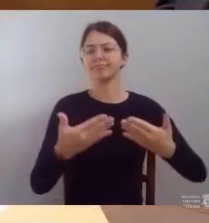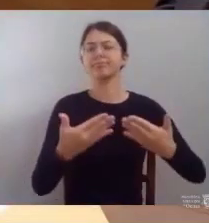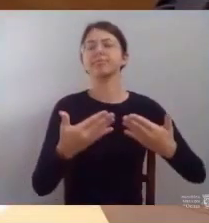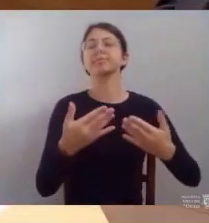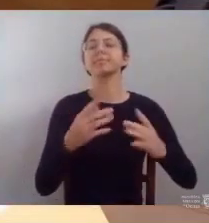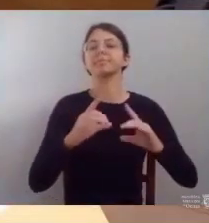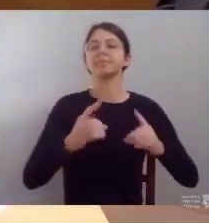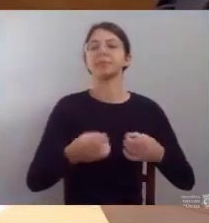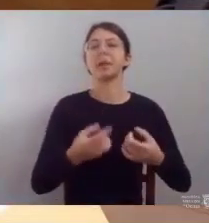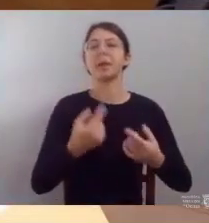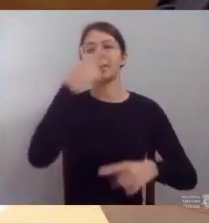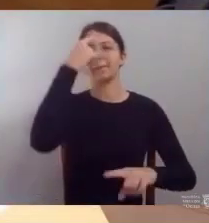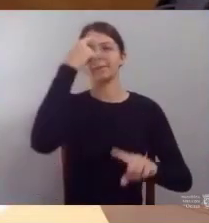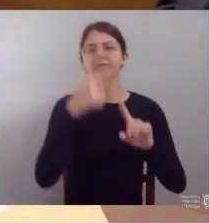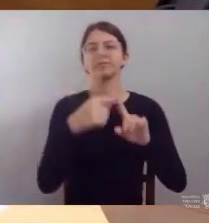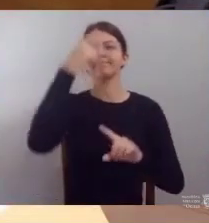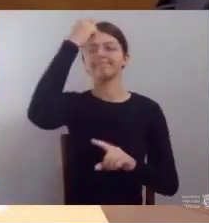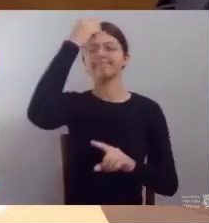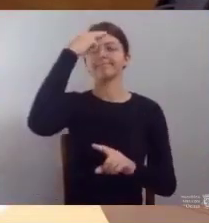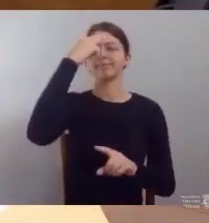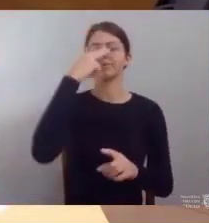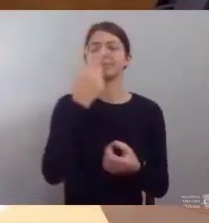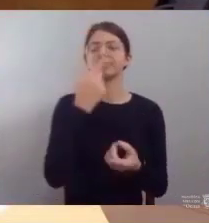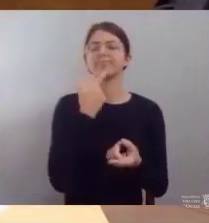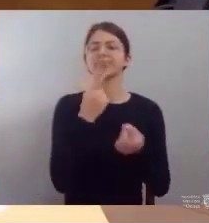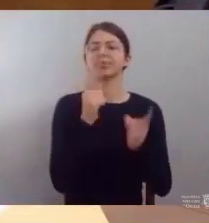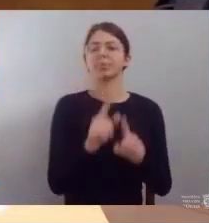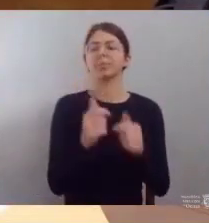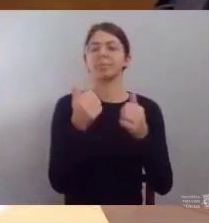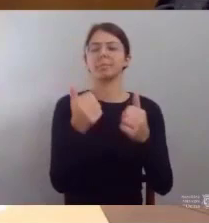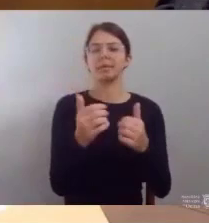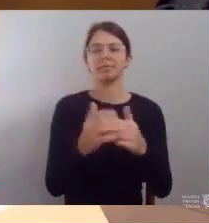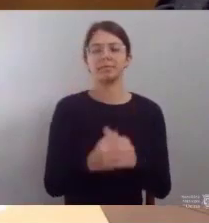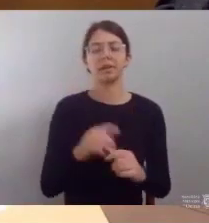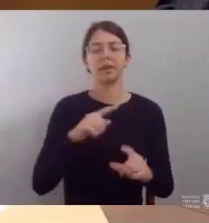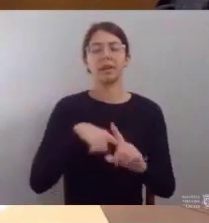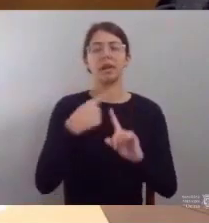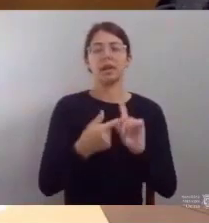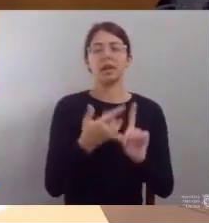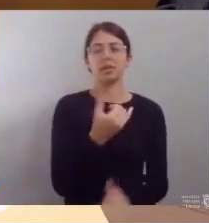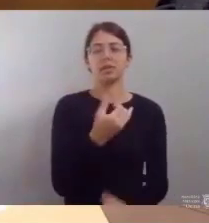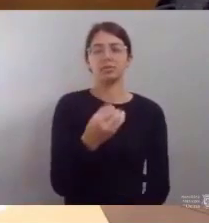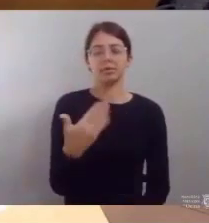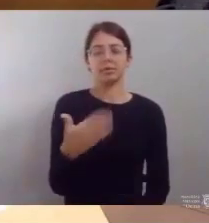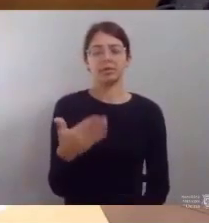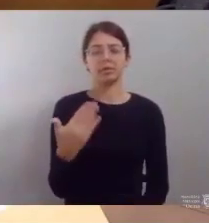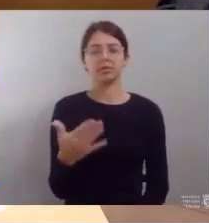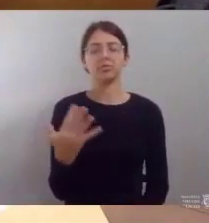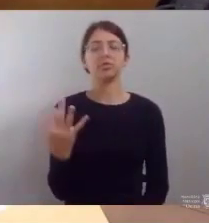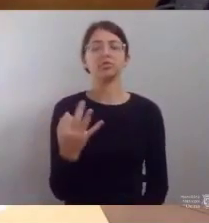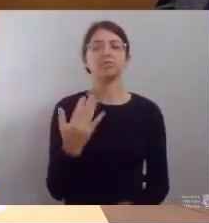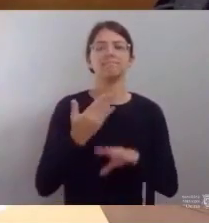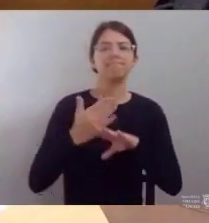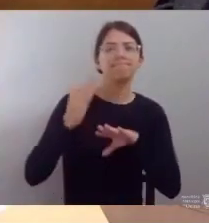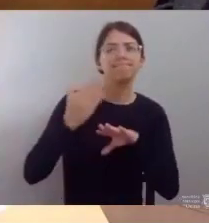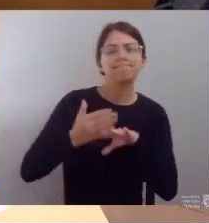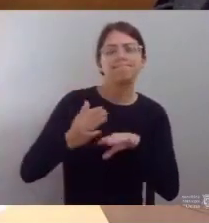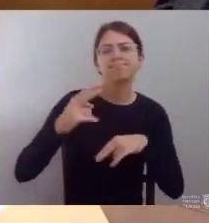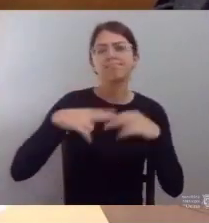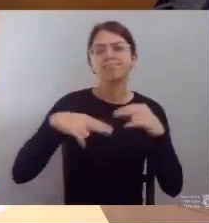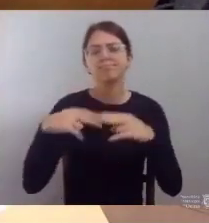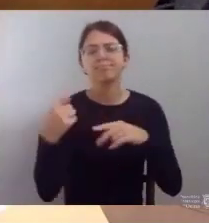história. Em 2011 estava adjudicada toda uma empreitada para